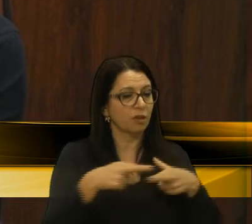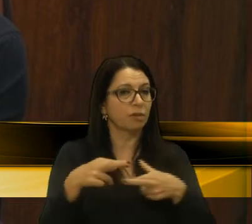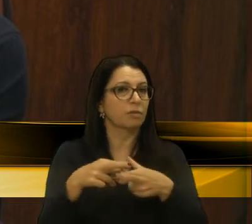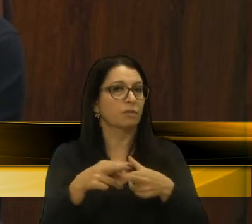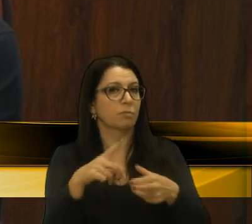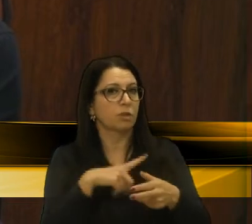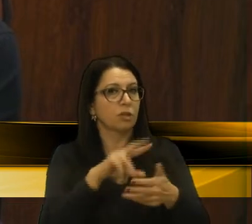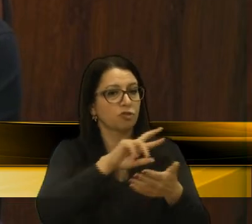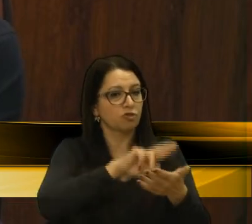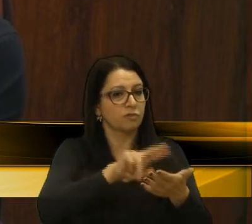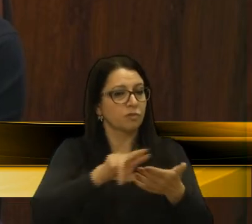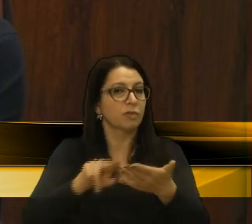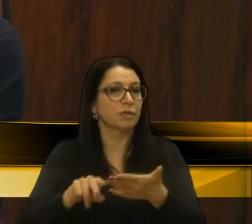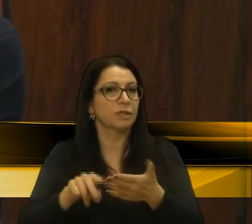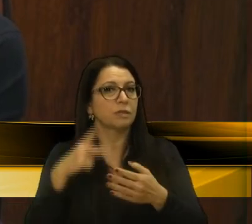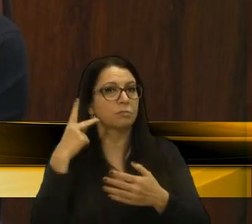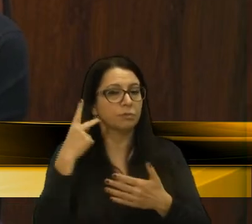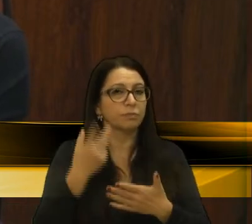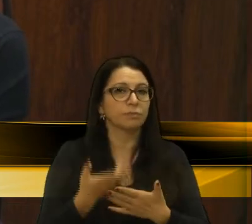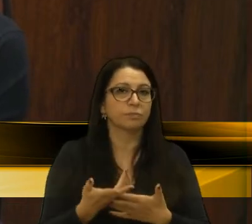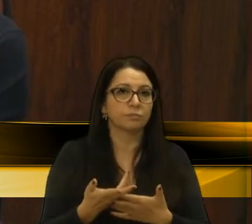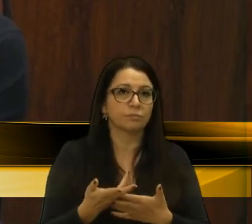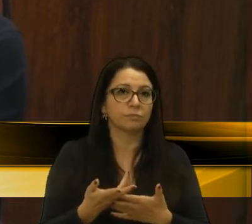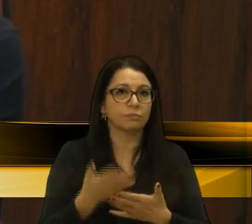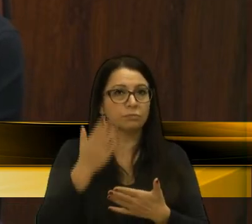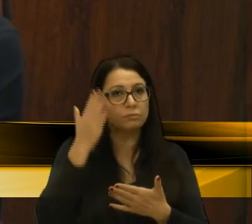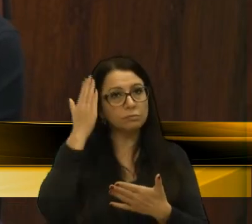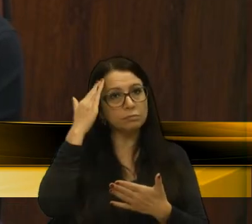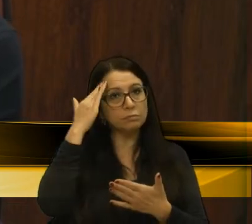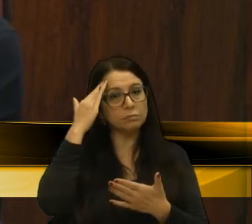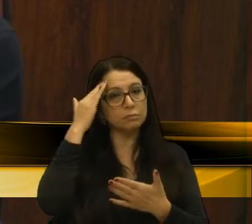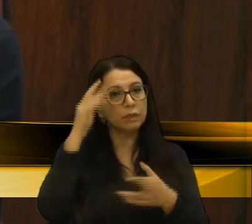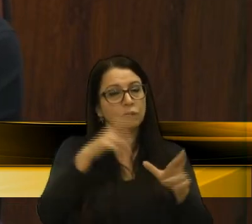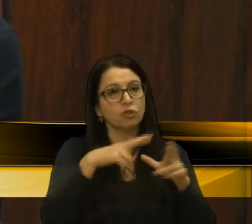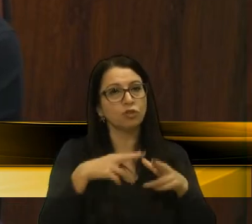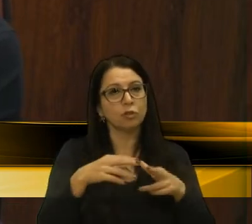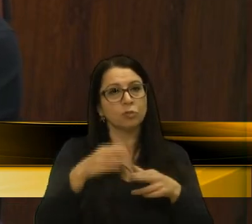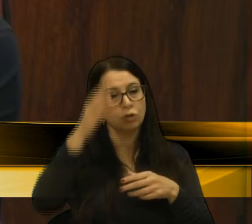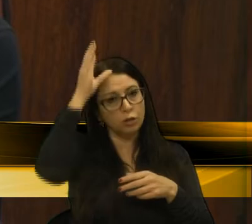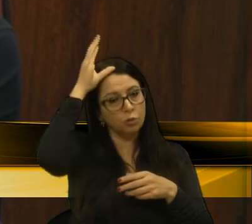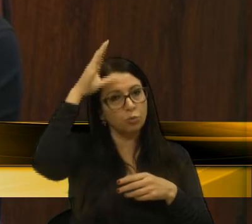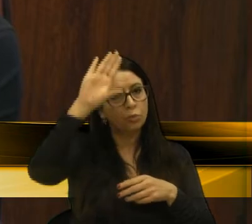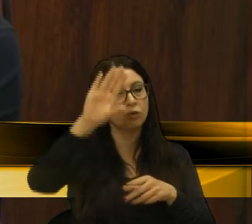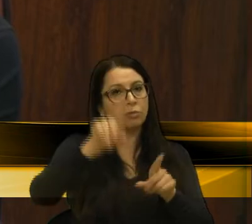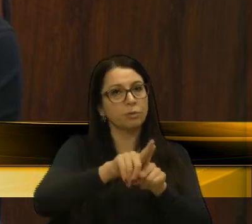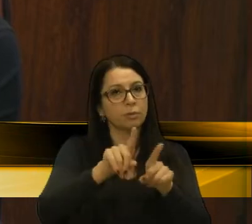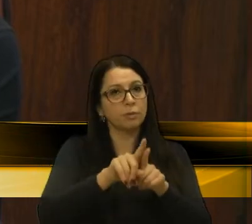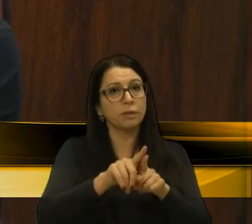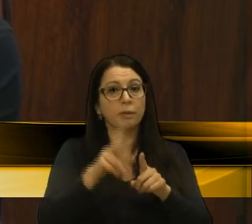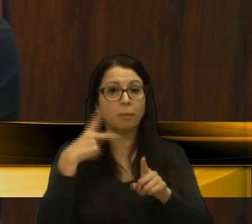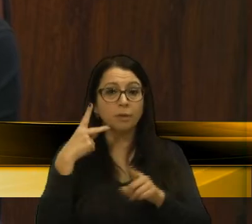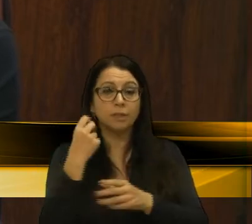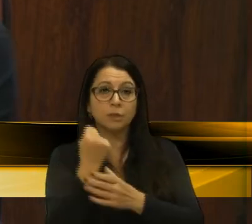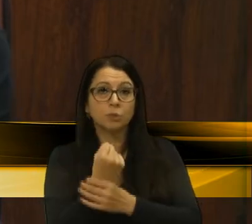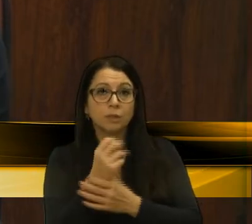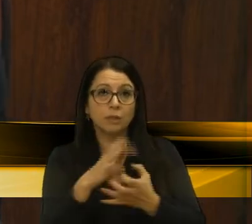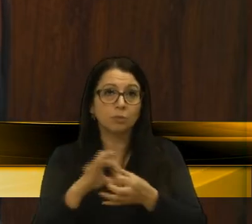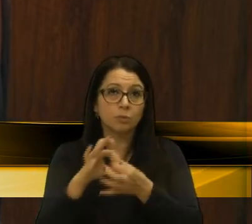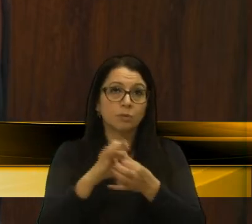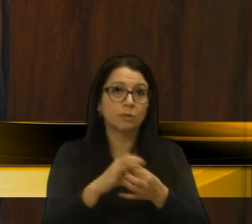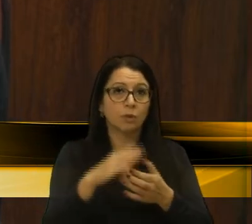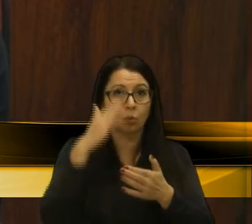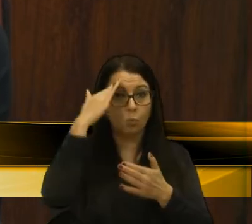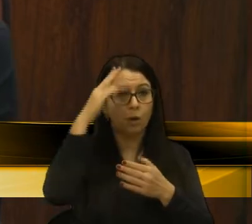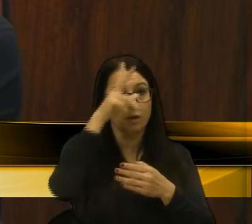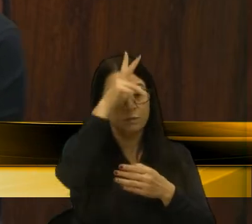ter várias políticas. A gente sabe que na região de Curitiba também tem uma política de segurança que integra guardas